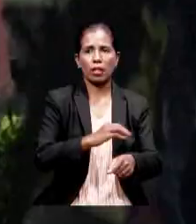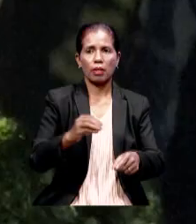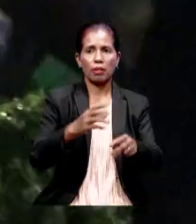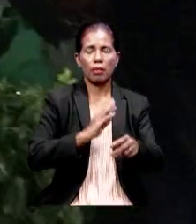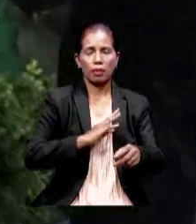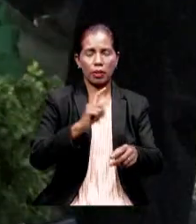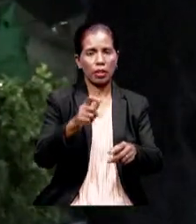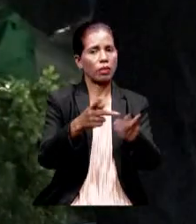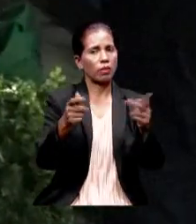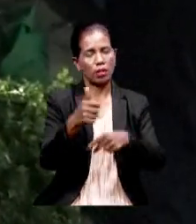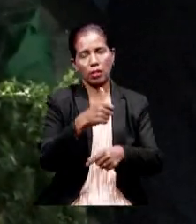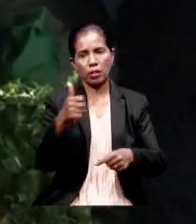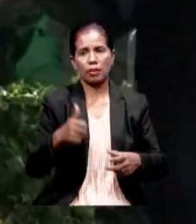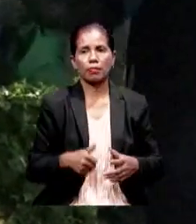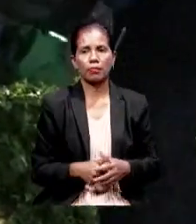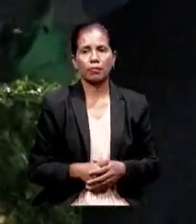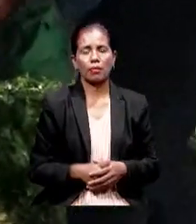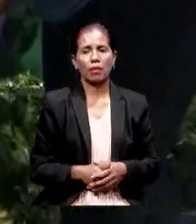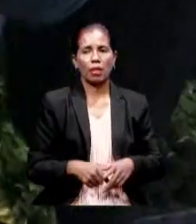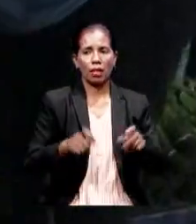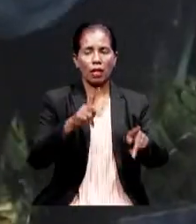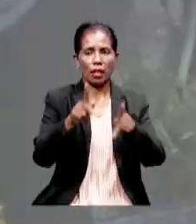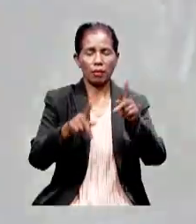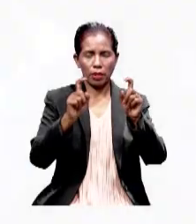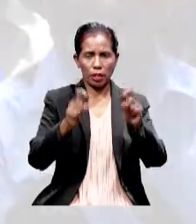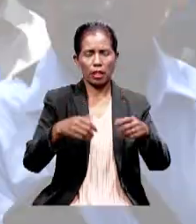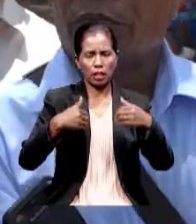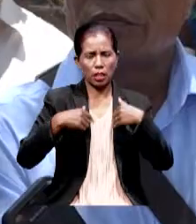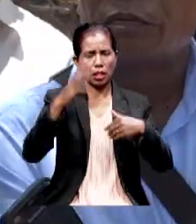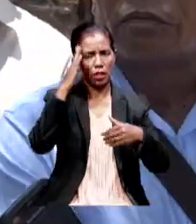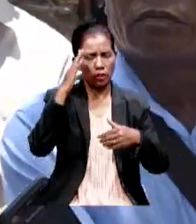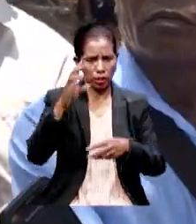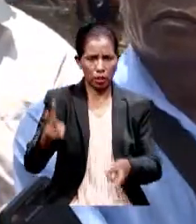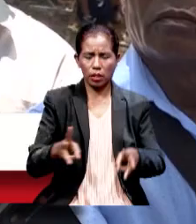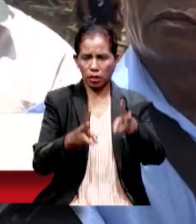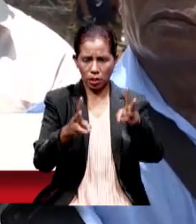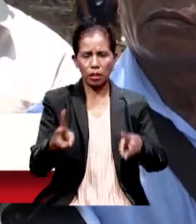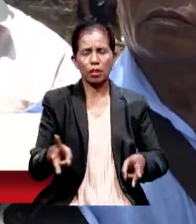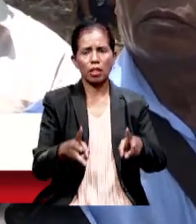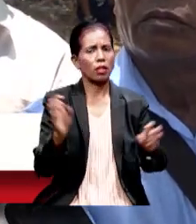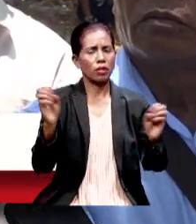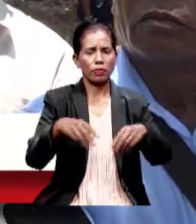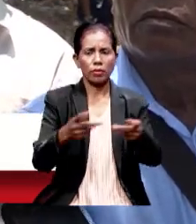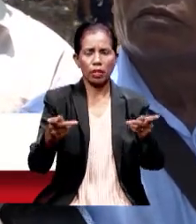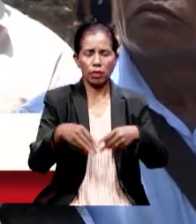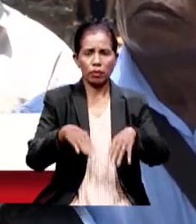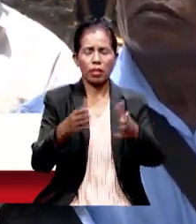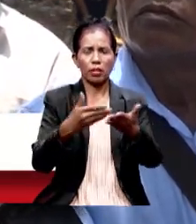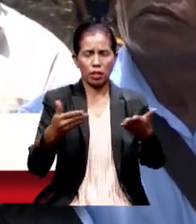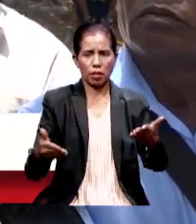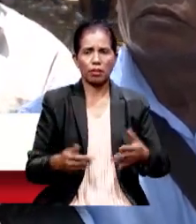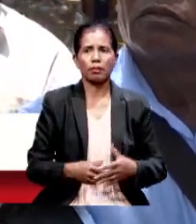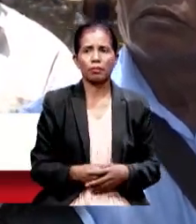Fatin Seluk. Tem que a comunidade irá se tem consciência. Fatin estrada, estrada, los Fatin para fansasan. E de